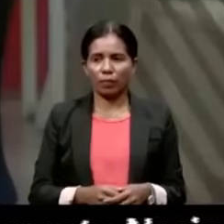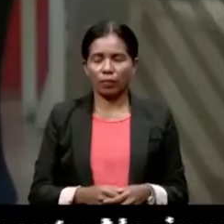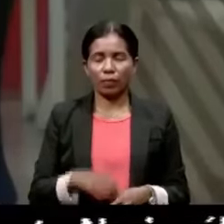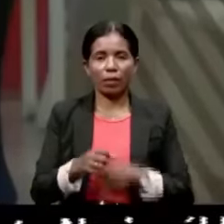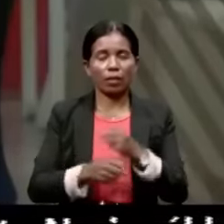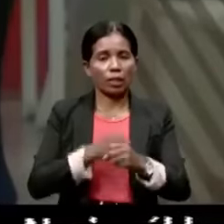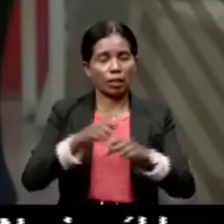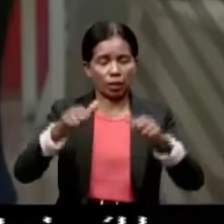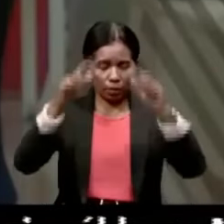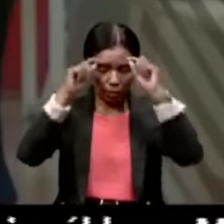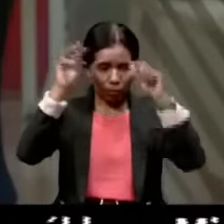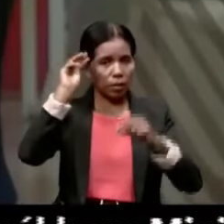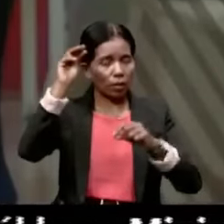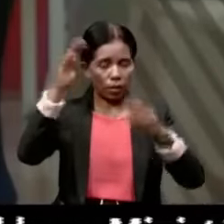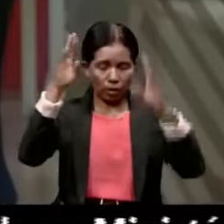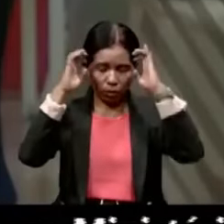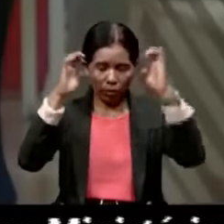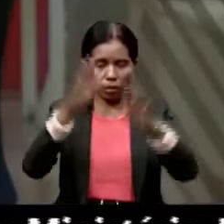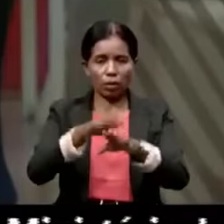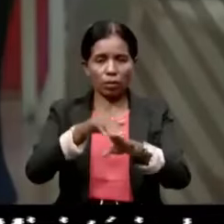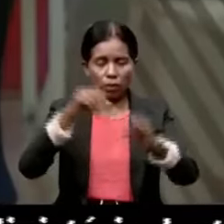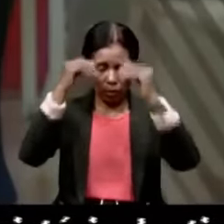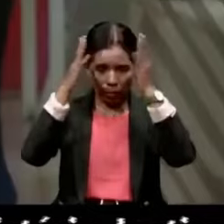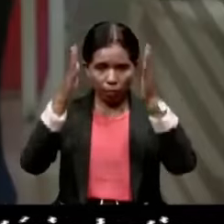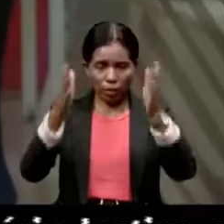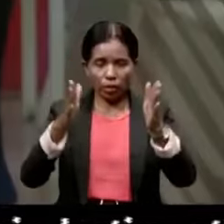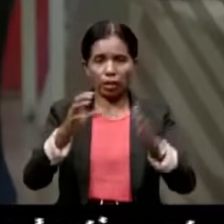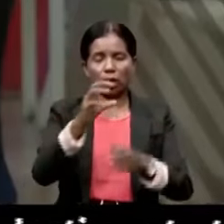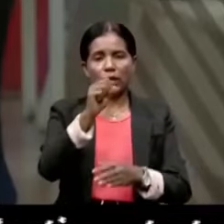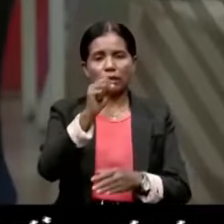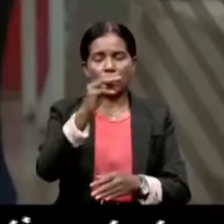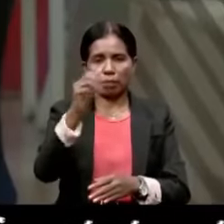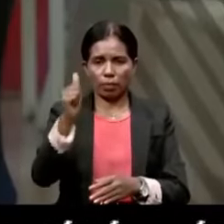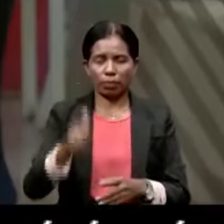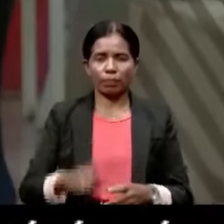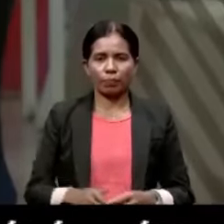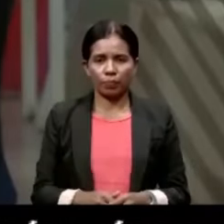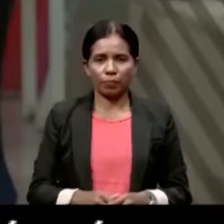Tinha no Ministério da Educação se recruta professor ensino secundário geral.